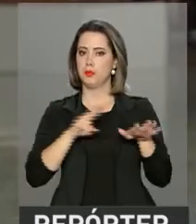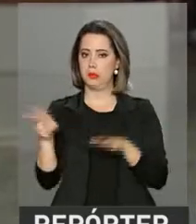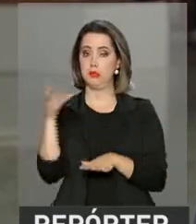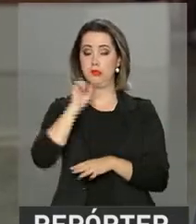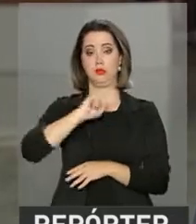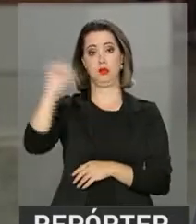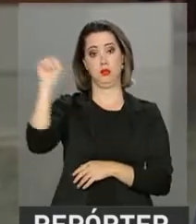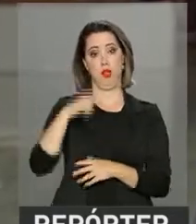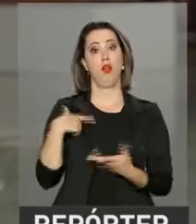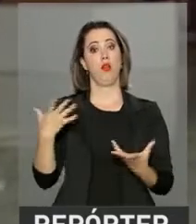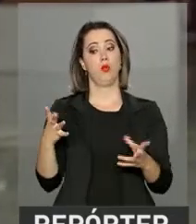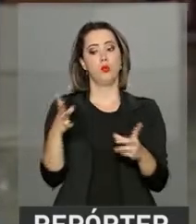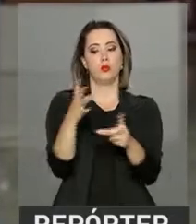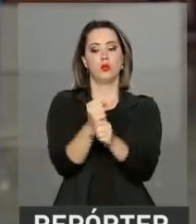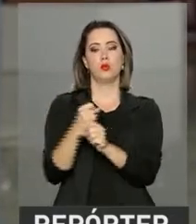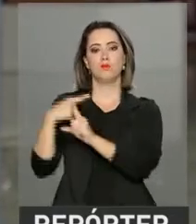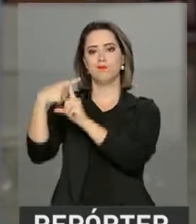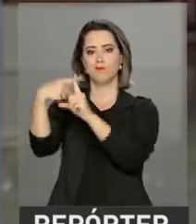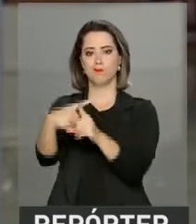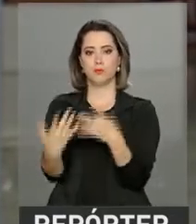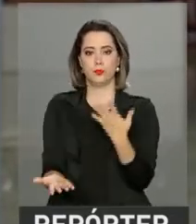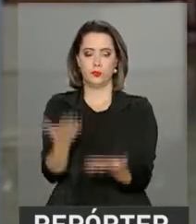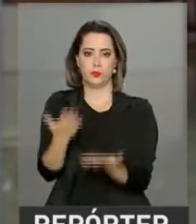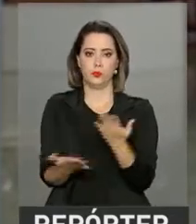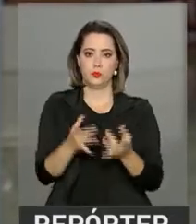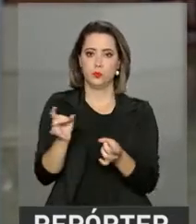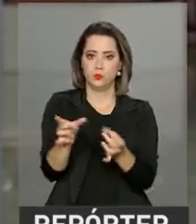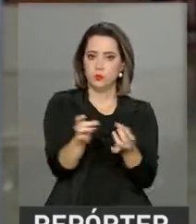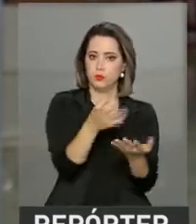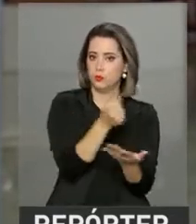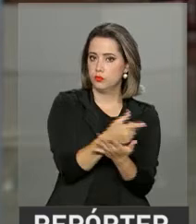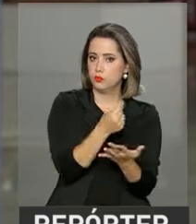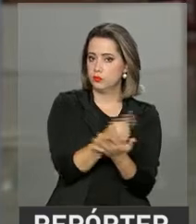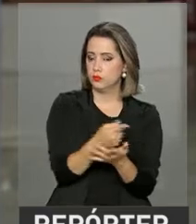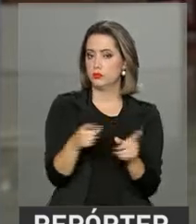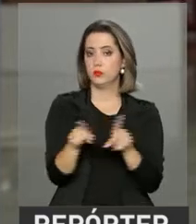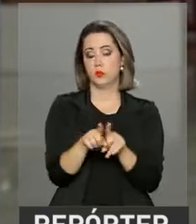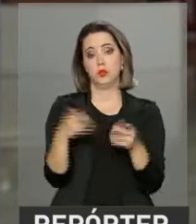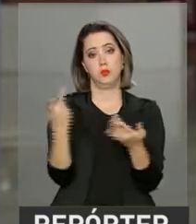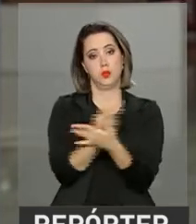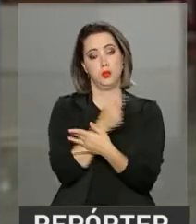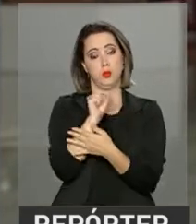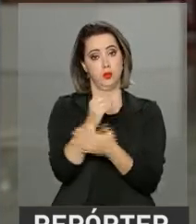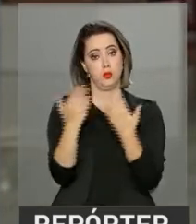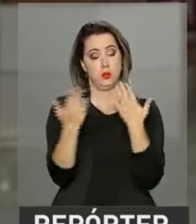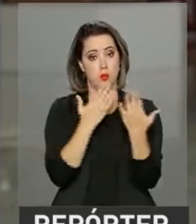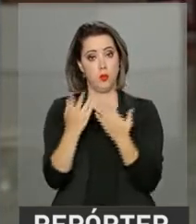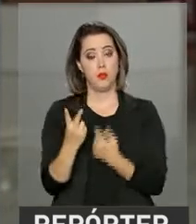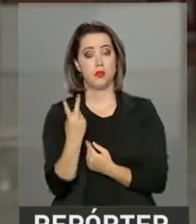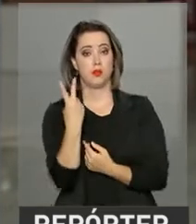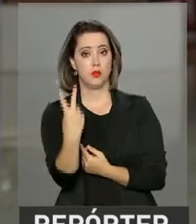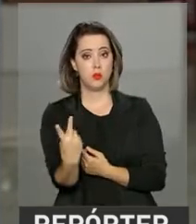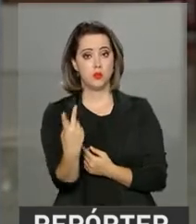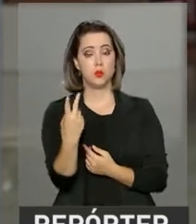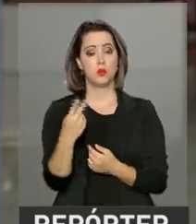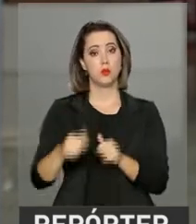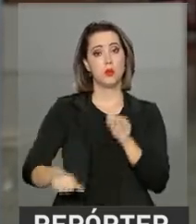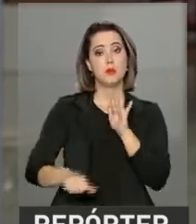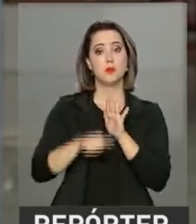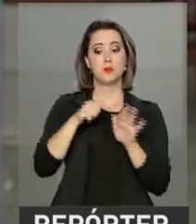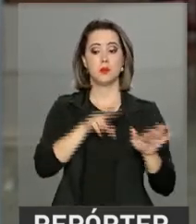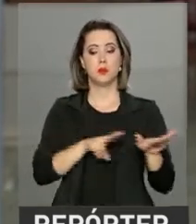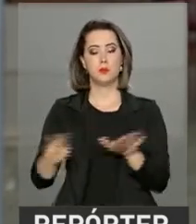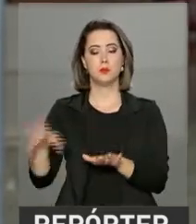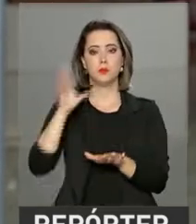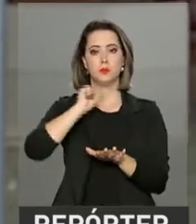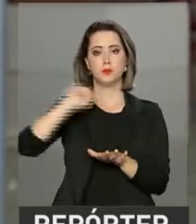de um saldo positivo na balança comercial. Isso também ocorreu na comparação das duas primeiras semanas de abril